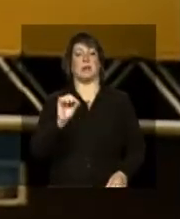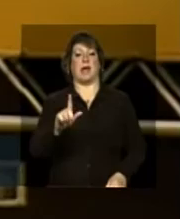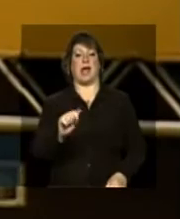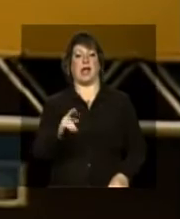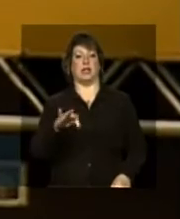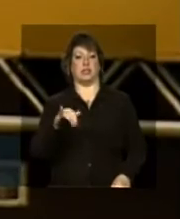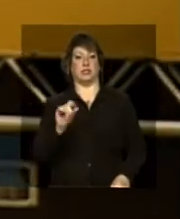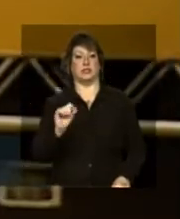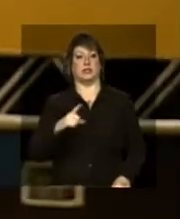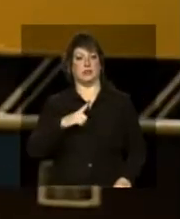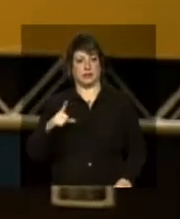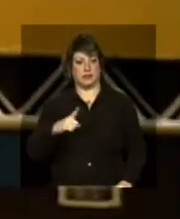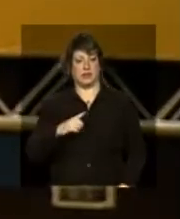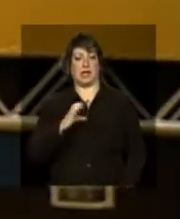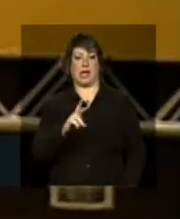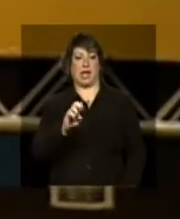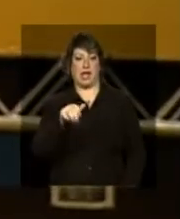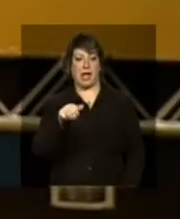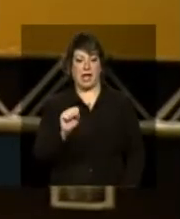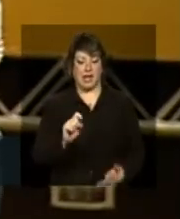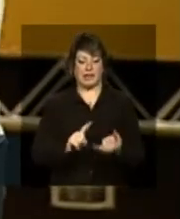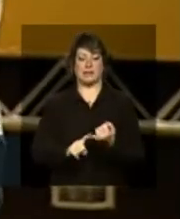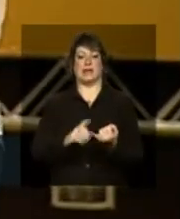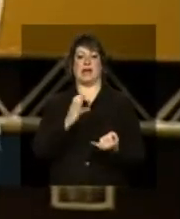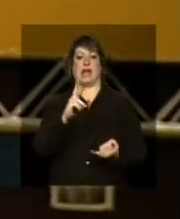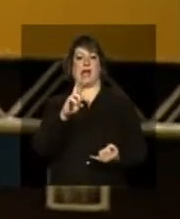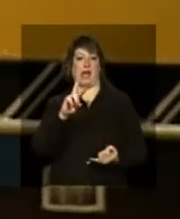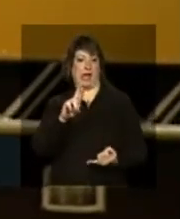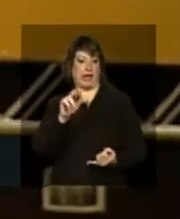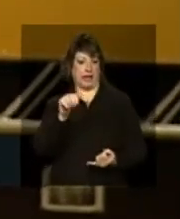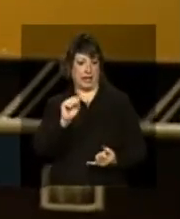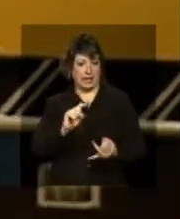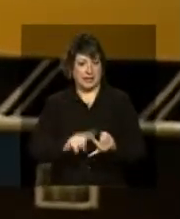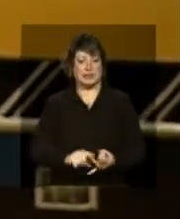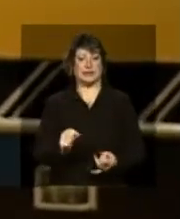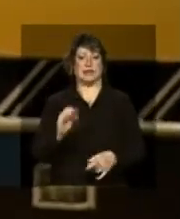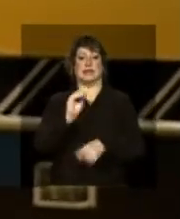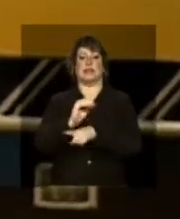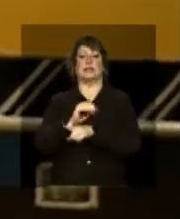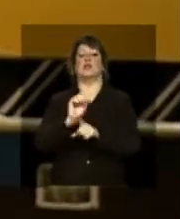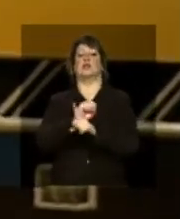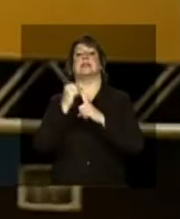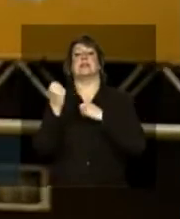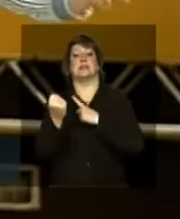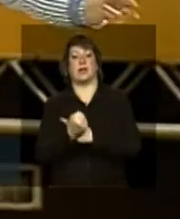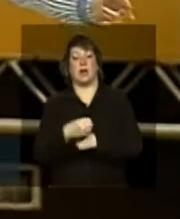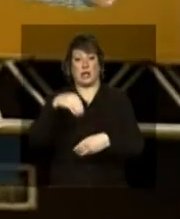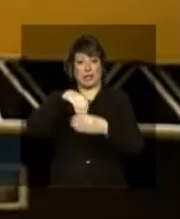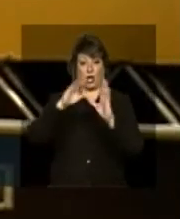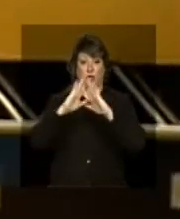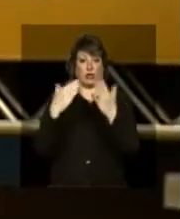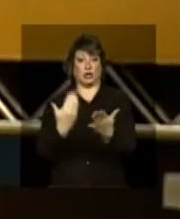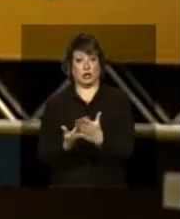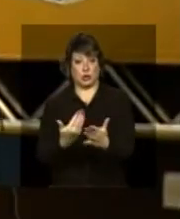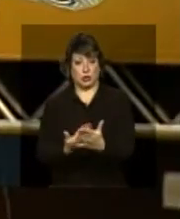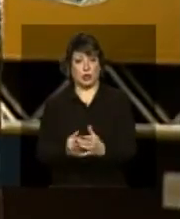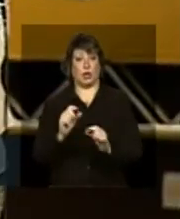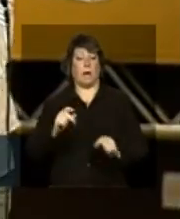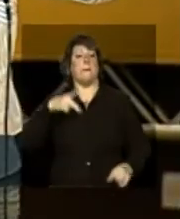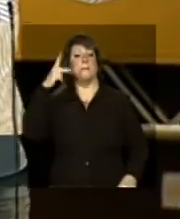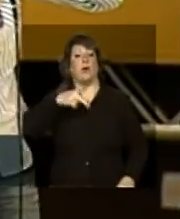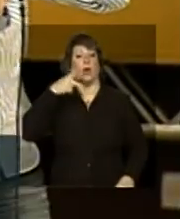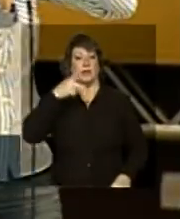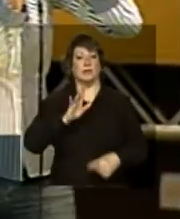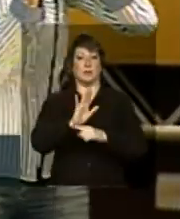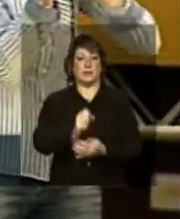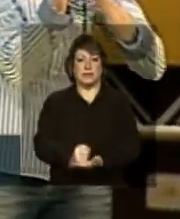garantias, que são os CREAS, os CRAS na assistência social, que são nas escolas a política de proteção